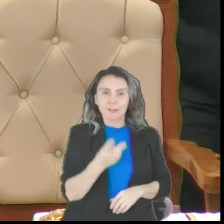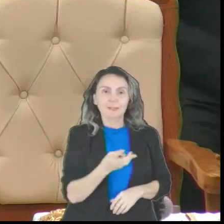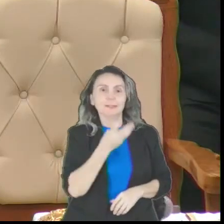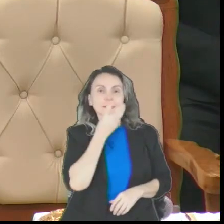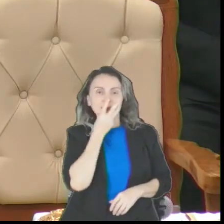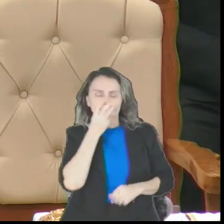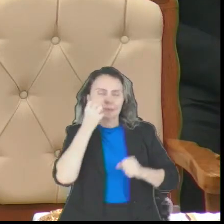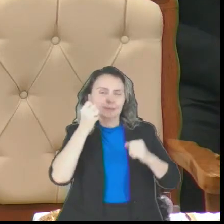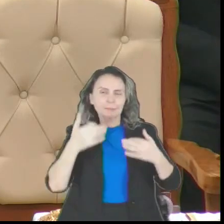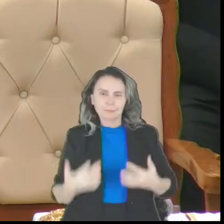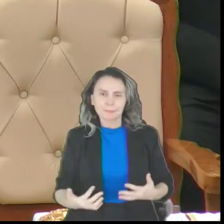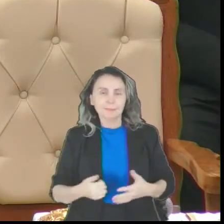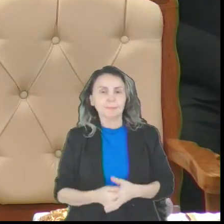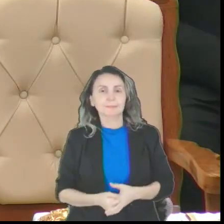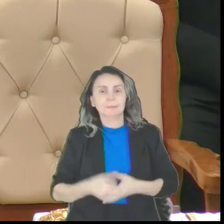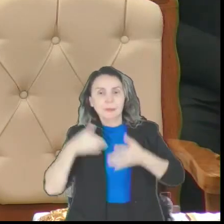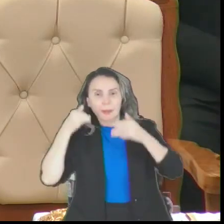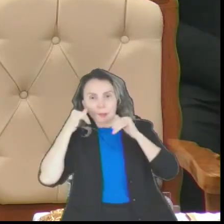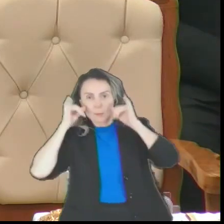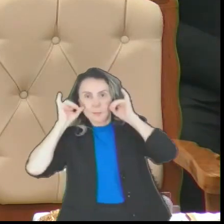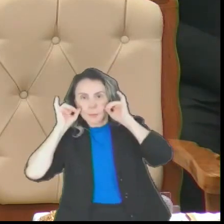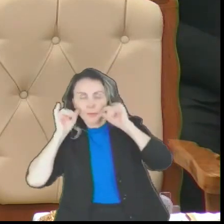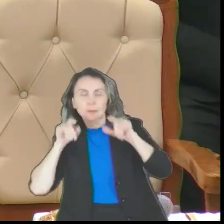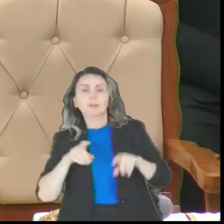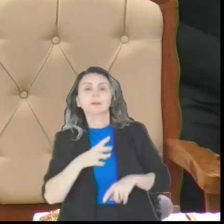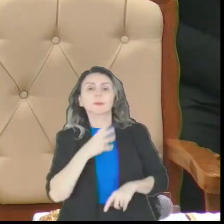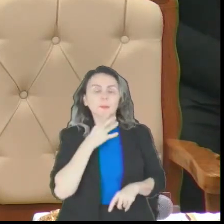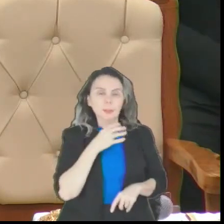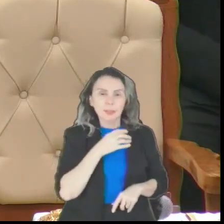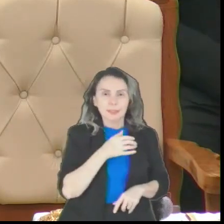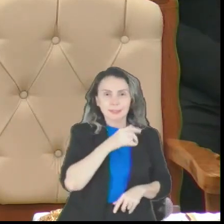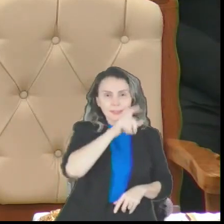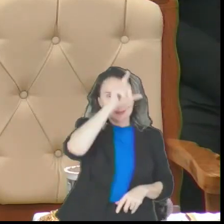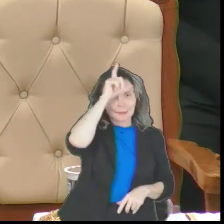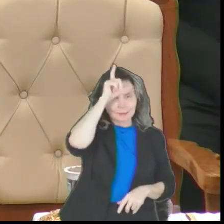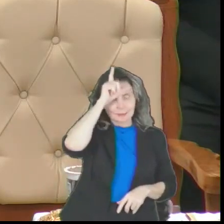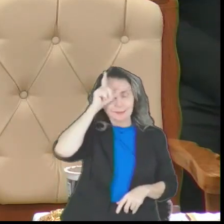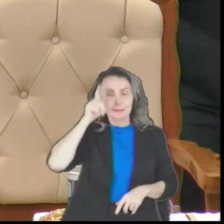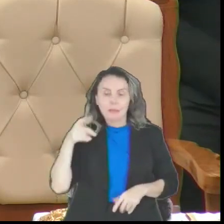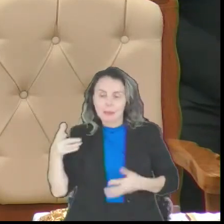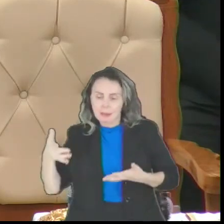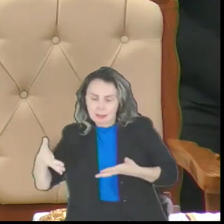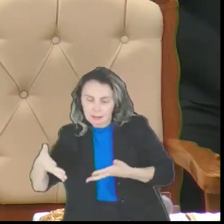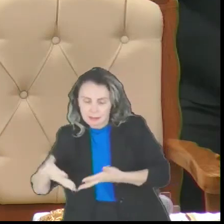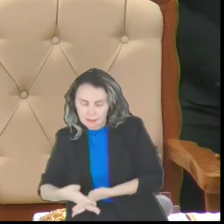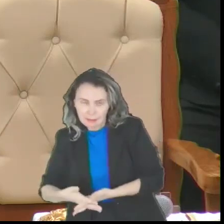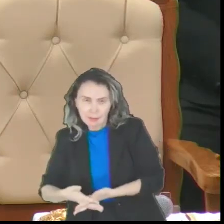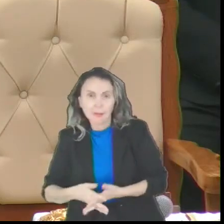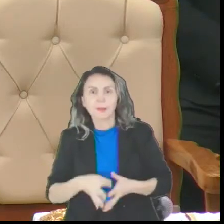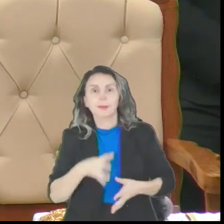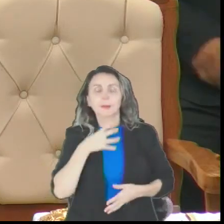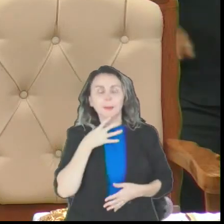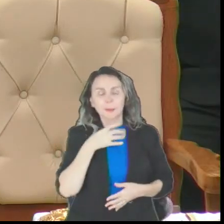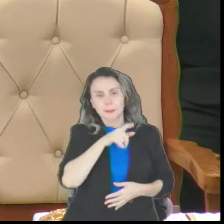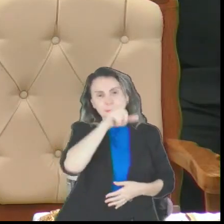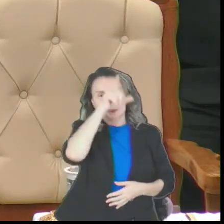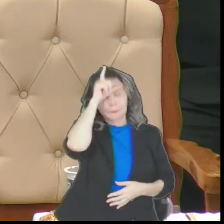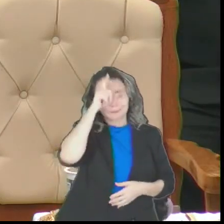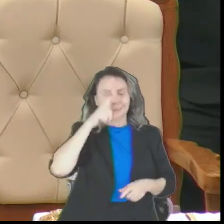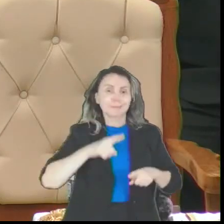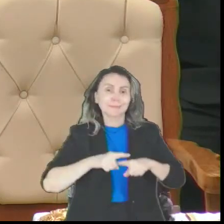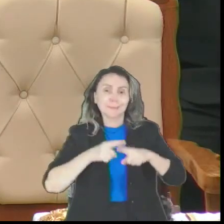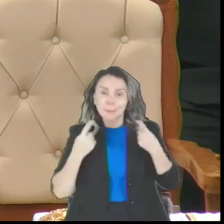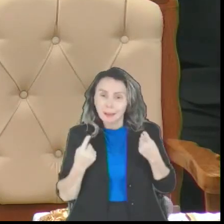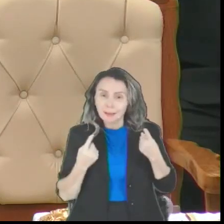seu possuidor, o jumento a manjedoura do seu povo, do seu dono, mas o povo havia esquecido